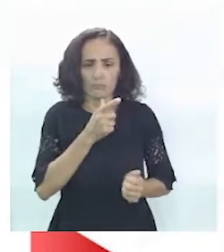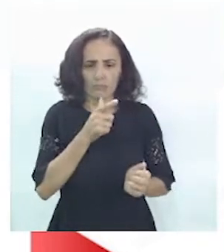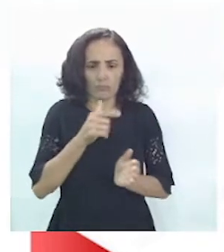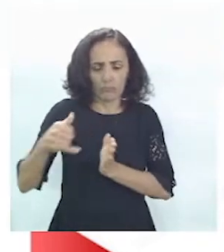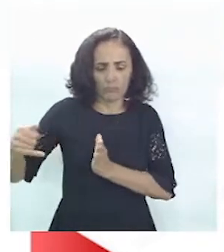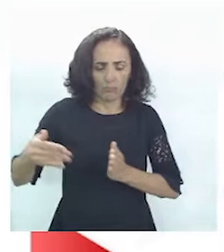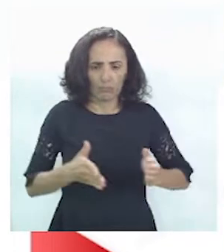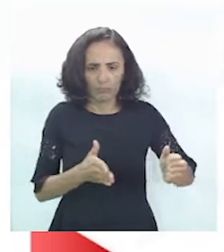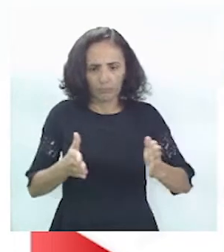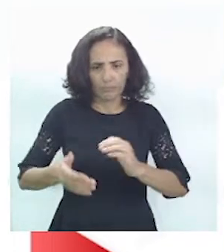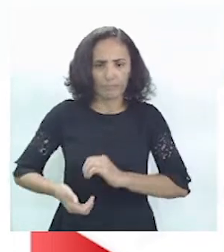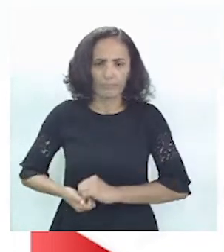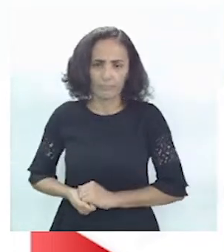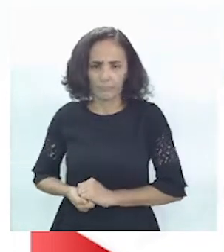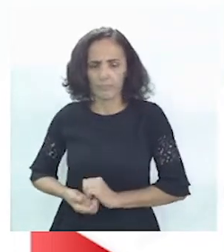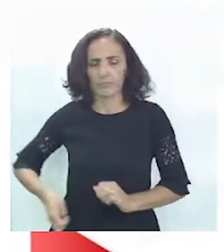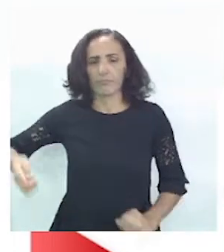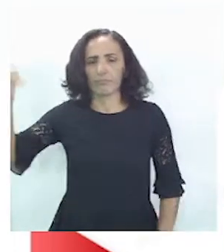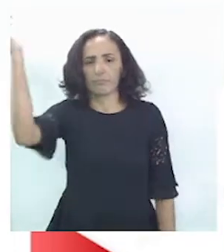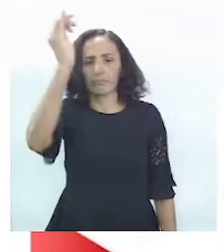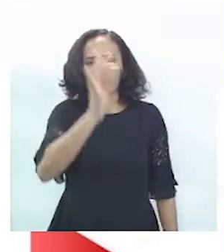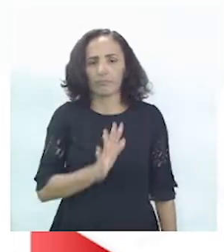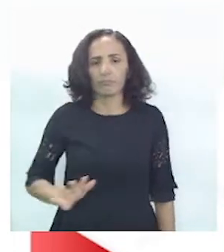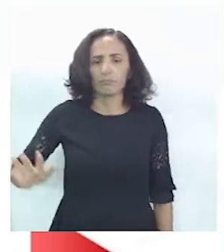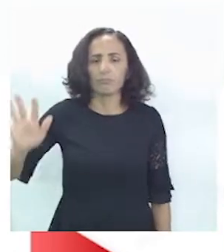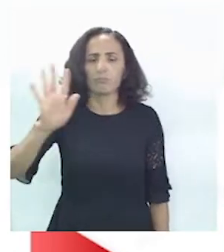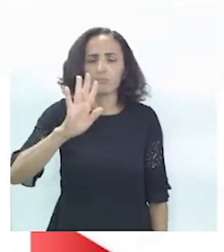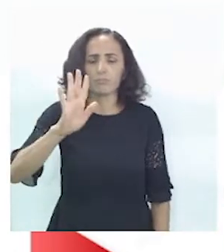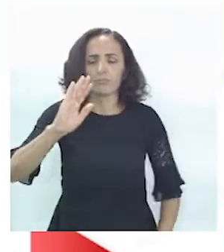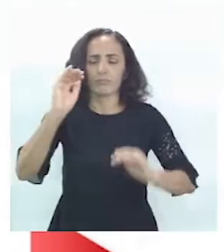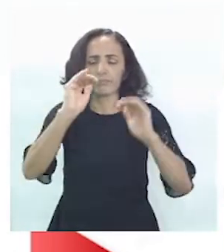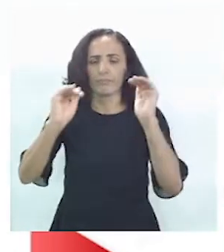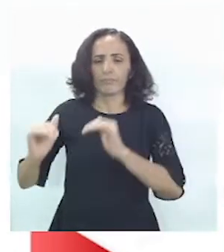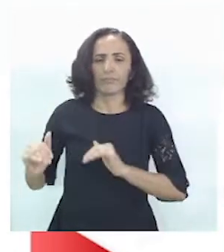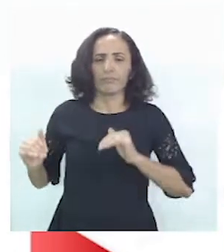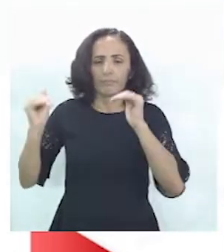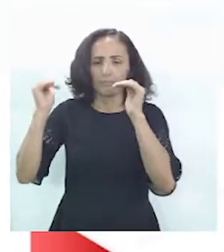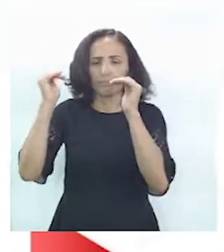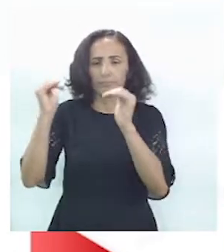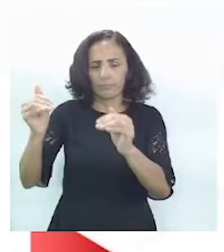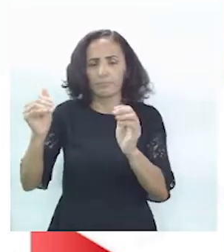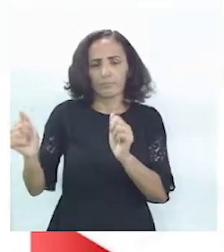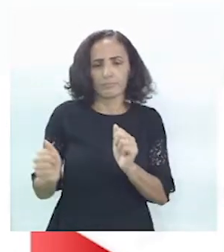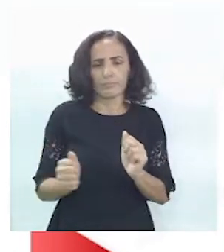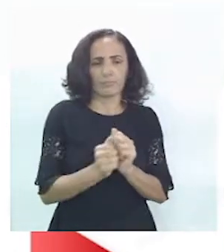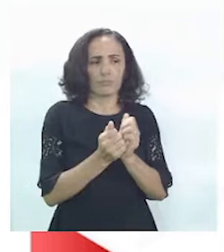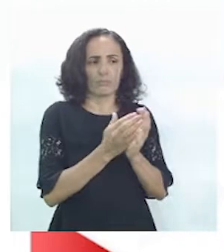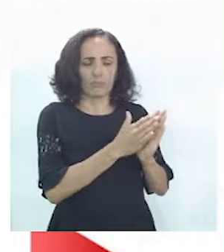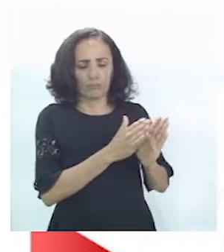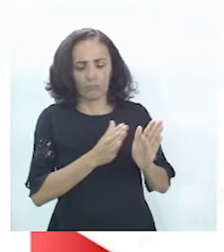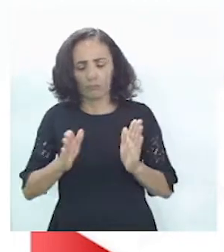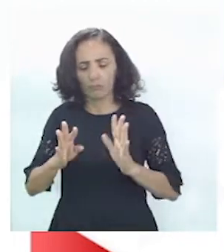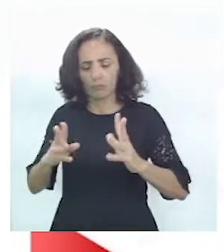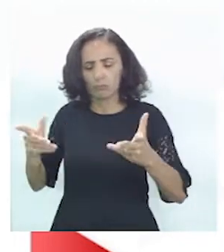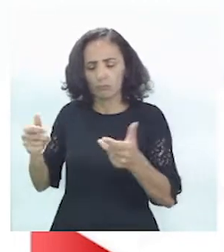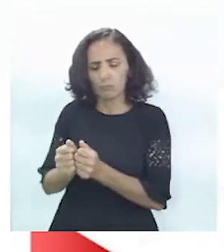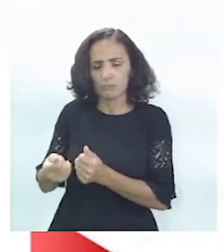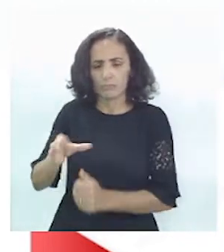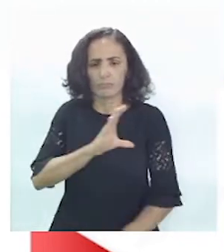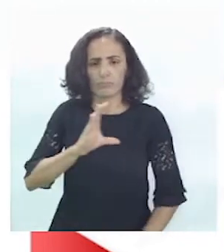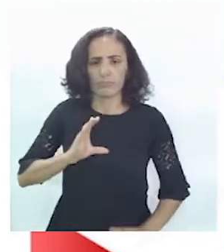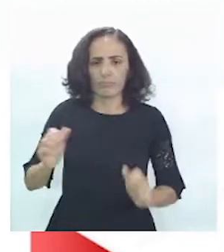rios. O Brasil, ele está ali no ranking mundial, está apenas atrás dos Estados Unidos e do Canadá